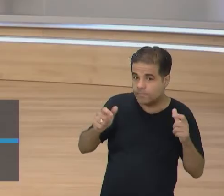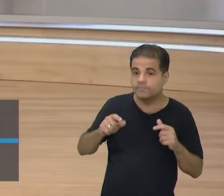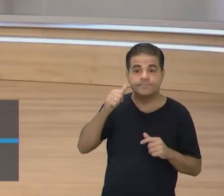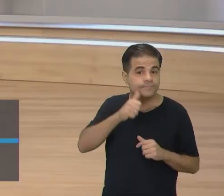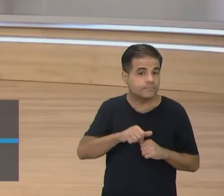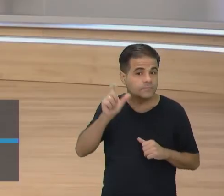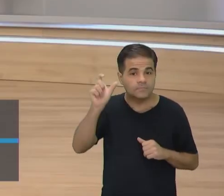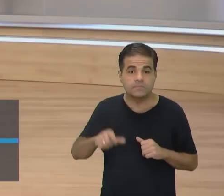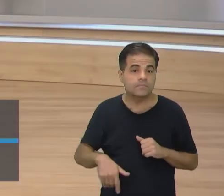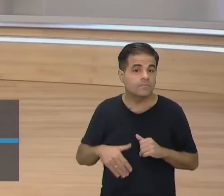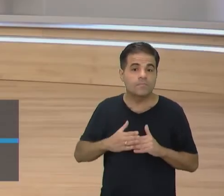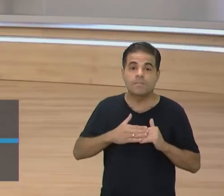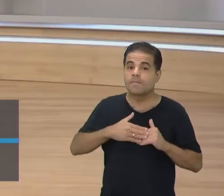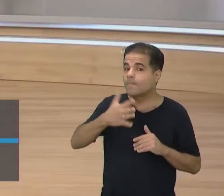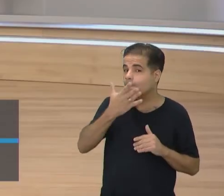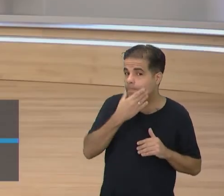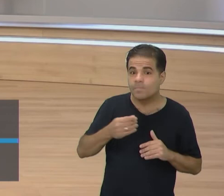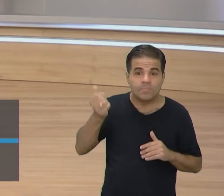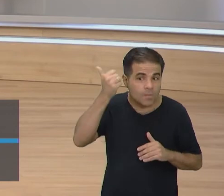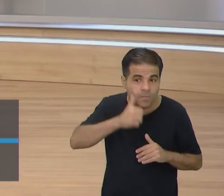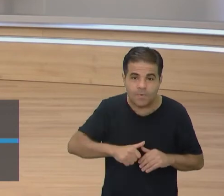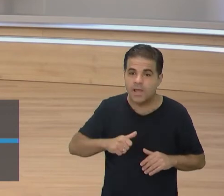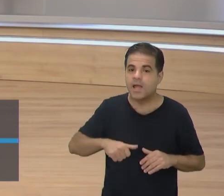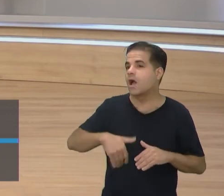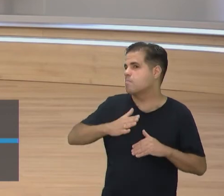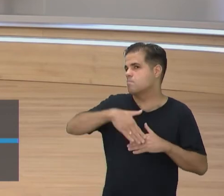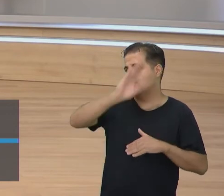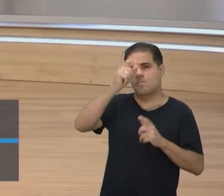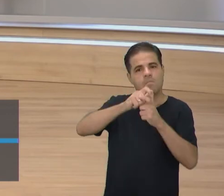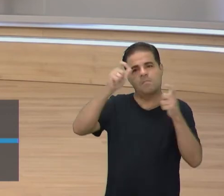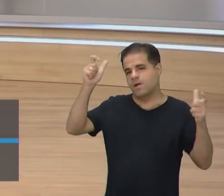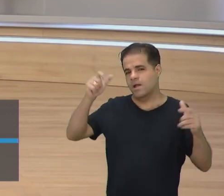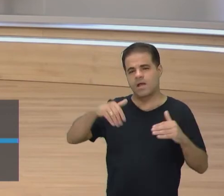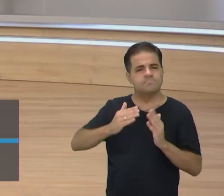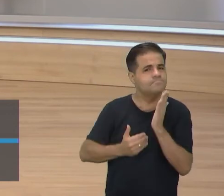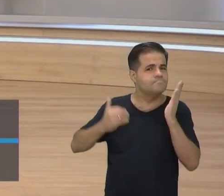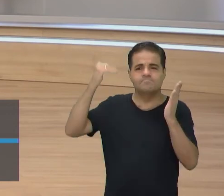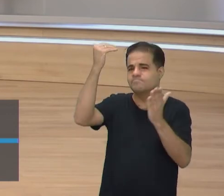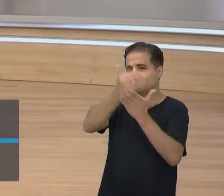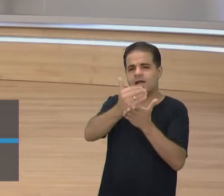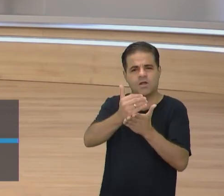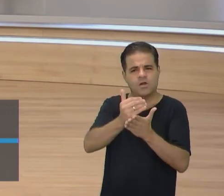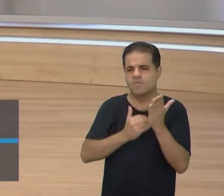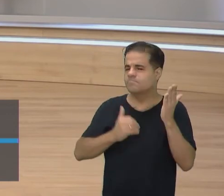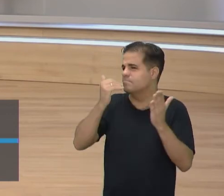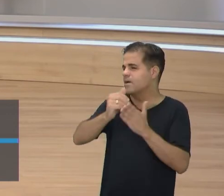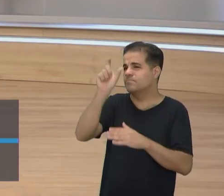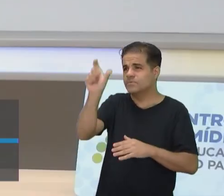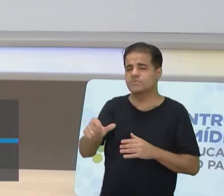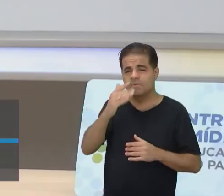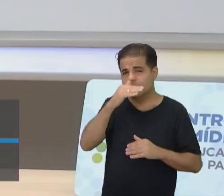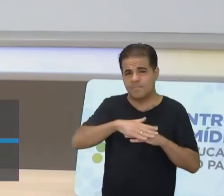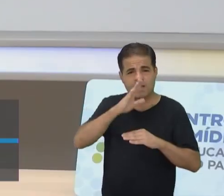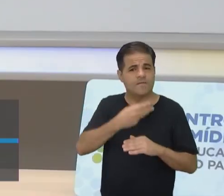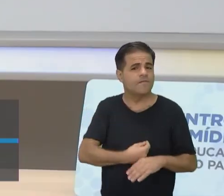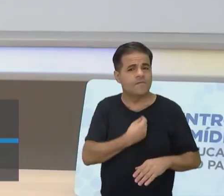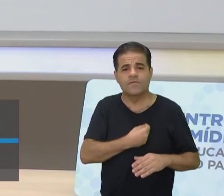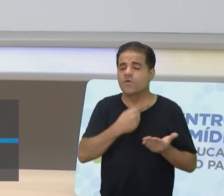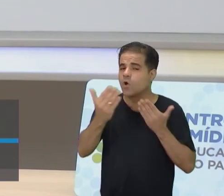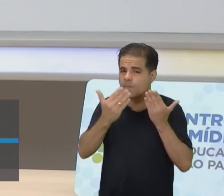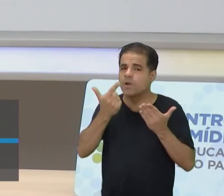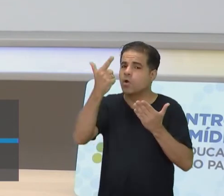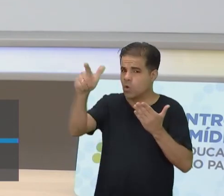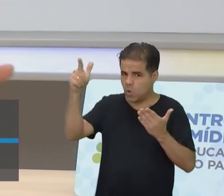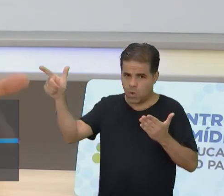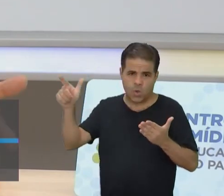ela é o maior escritor, homem, mulher, no Brasil. Ela é simplesmente, ela é assim, viva, ela é, assim, a gente pode comparar com vários